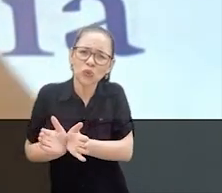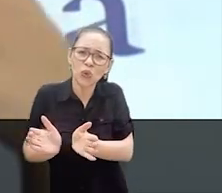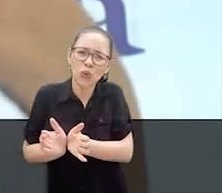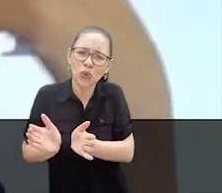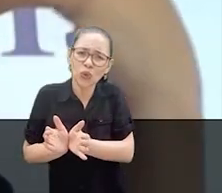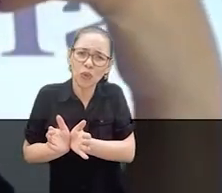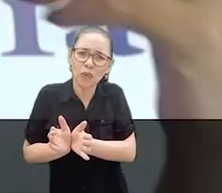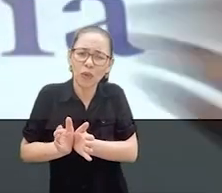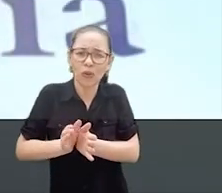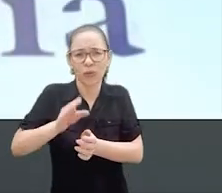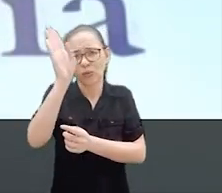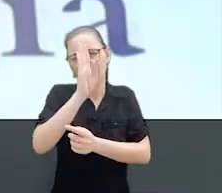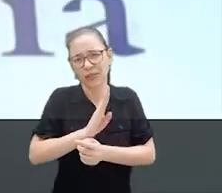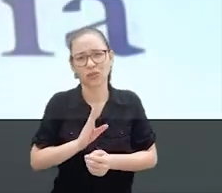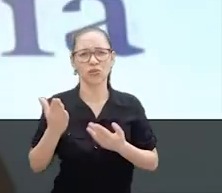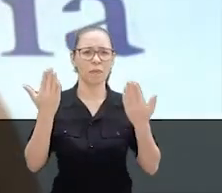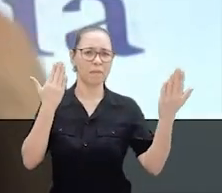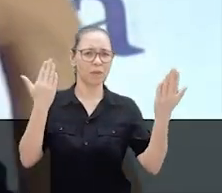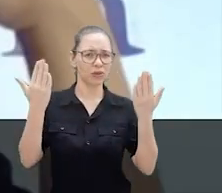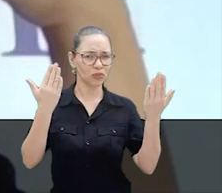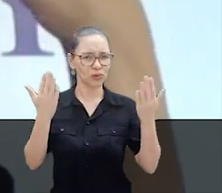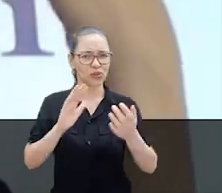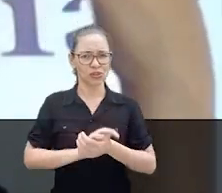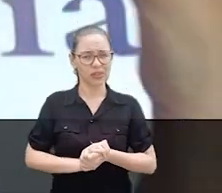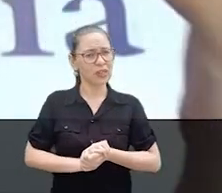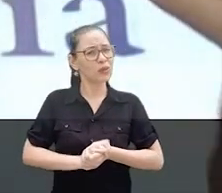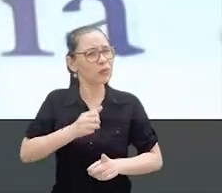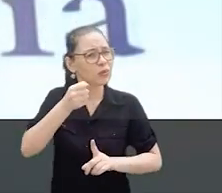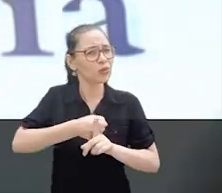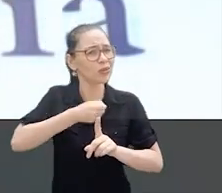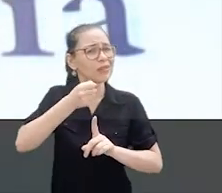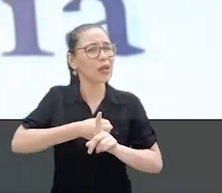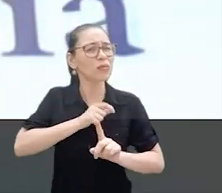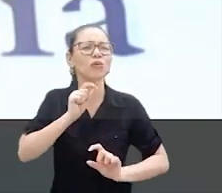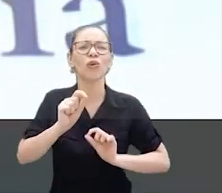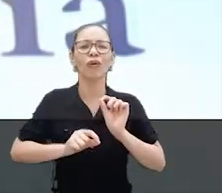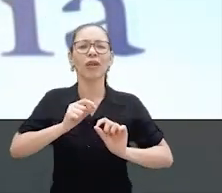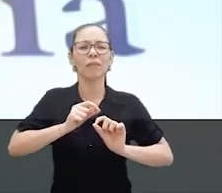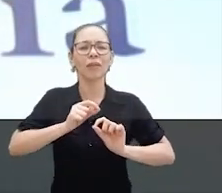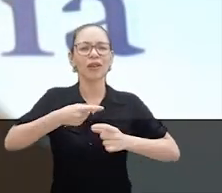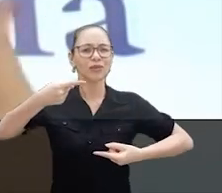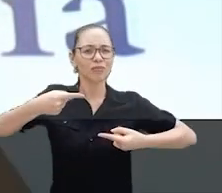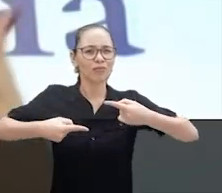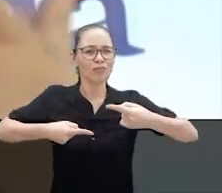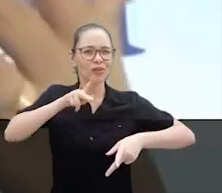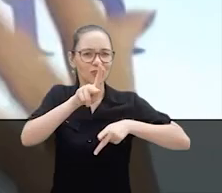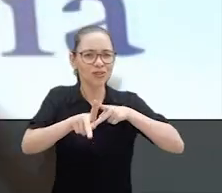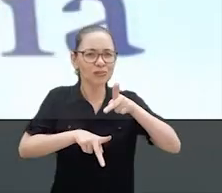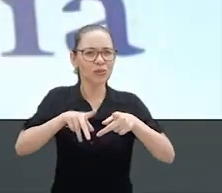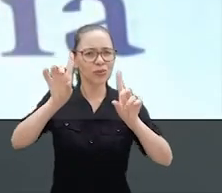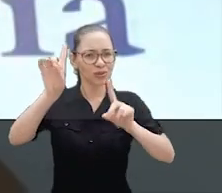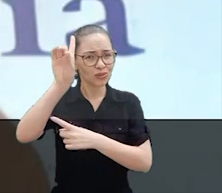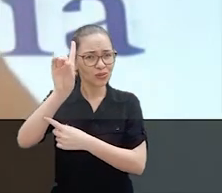aí destacando o nosso Centro de Referência de Políticas Públicas, destacando a Comissão Nacional de